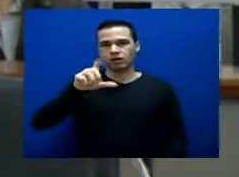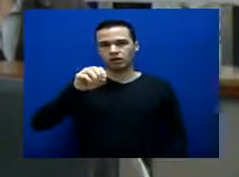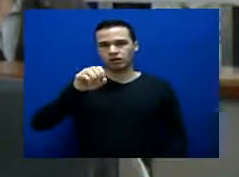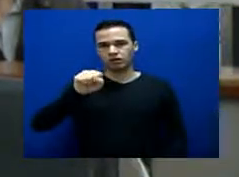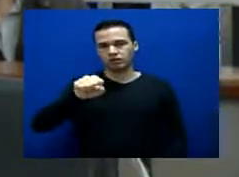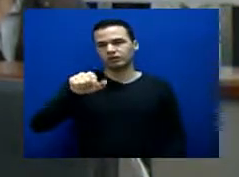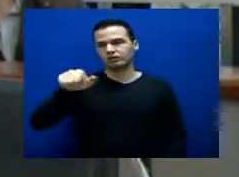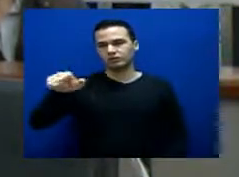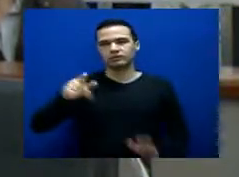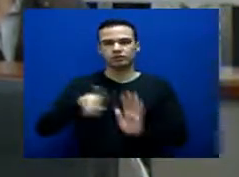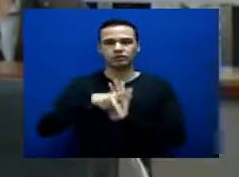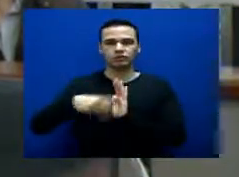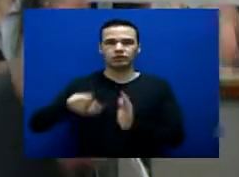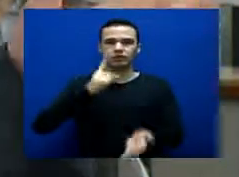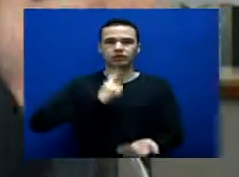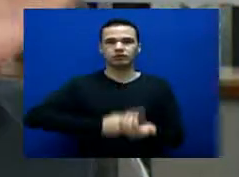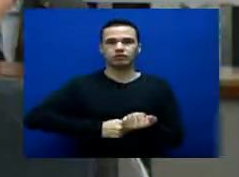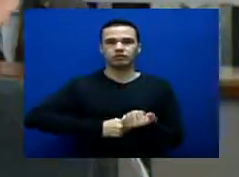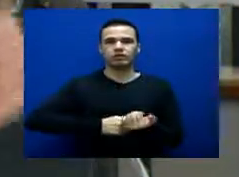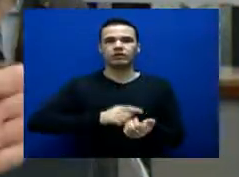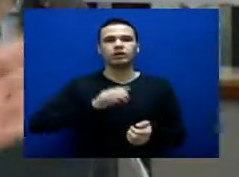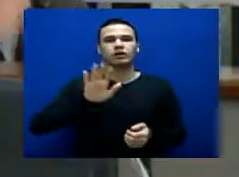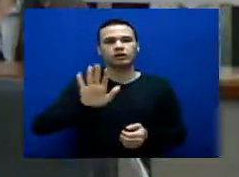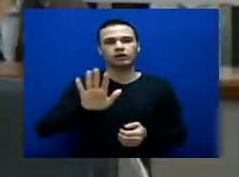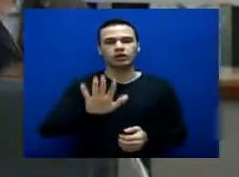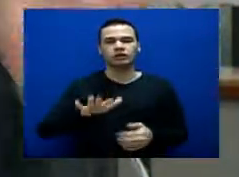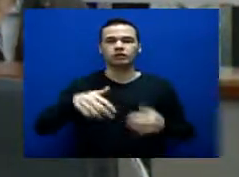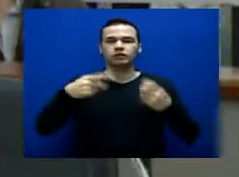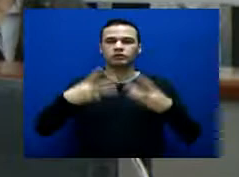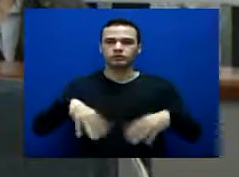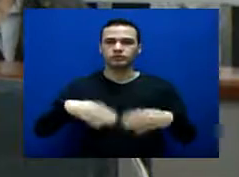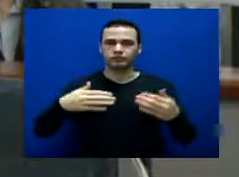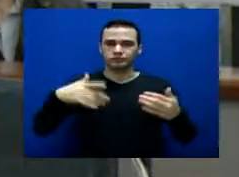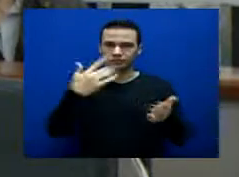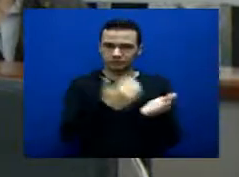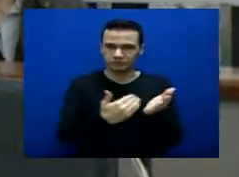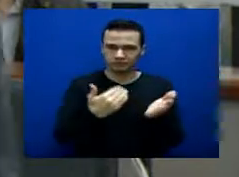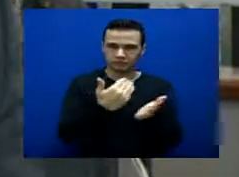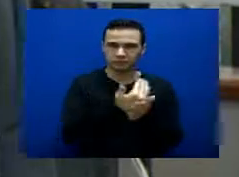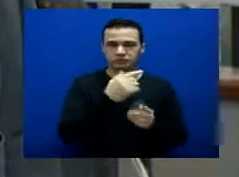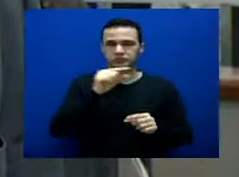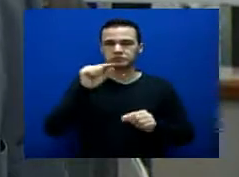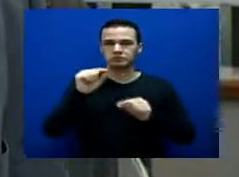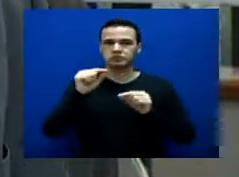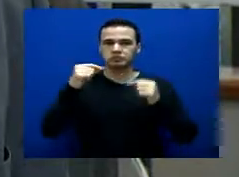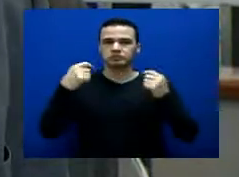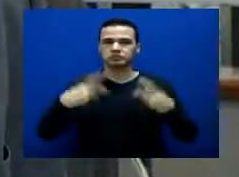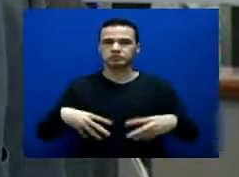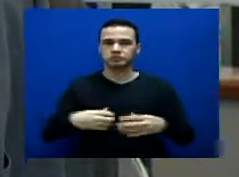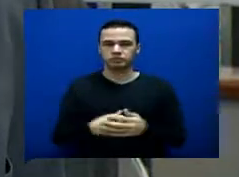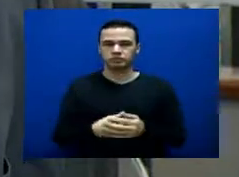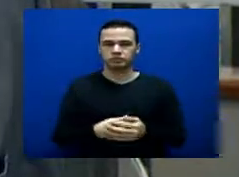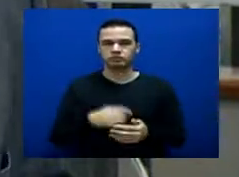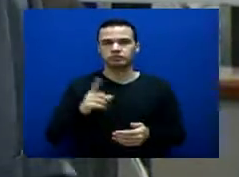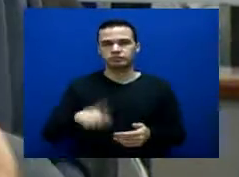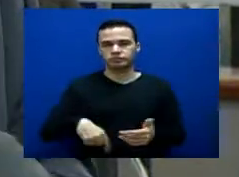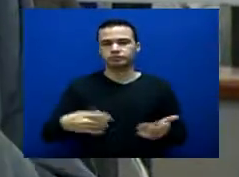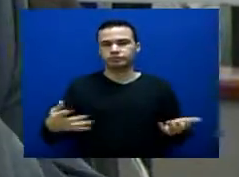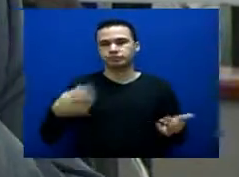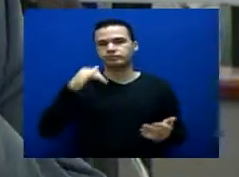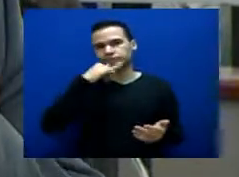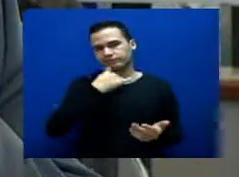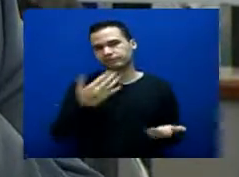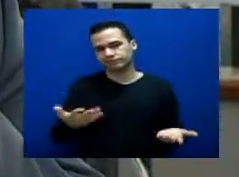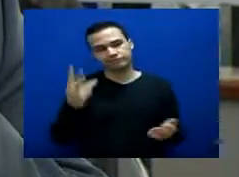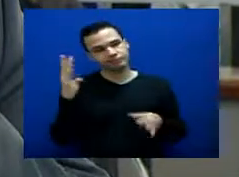Laricão. Mas eu queria dizer, vereador Hudson, vereador Vitão, que infelizmente essa é